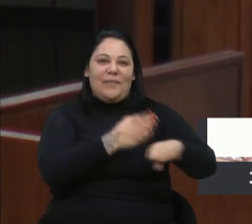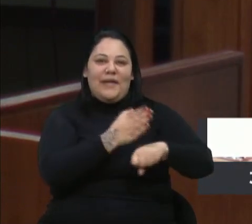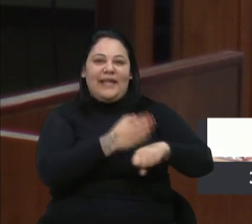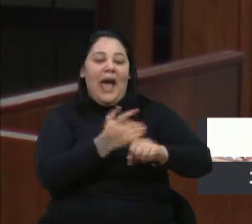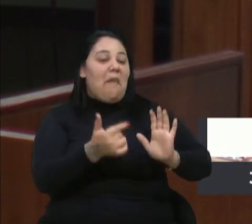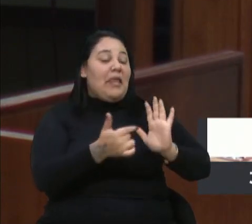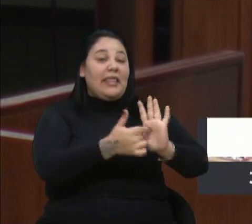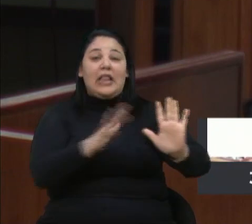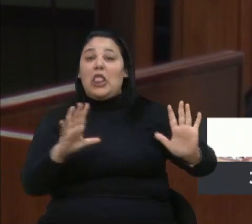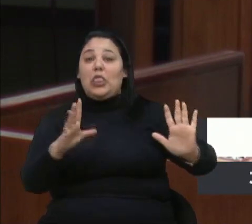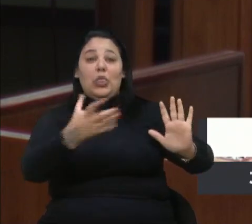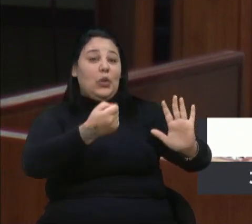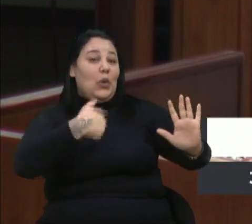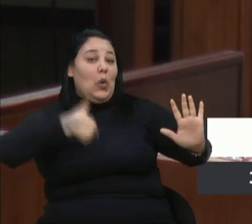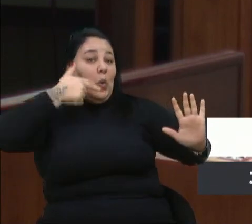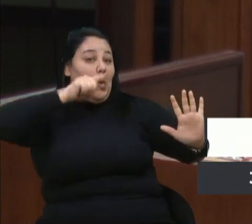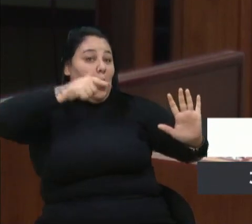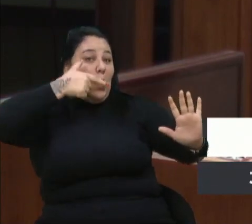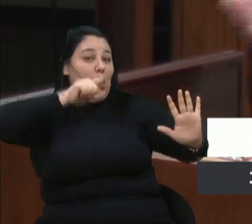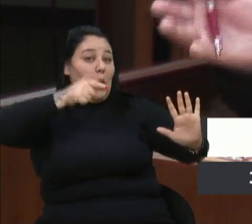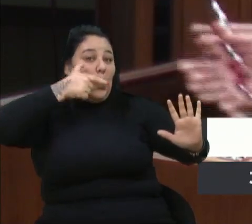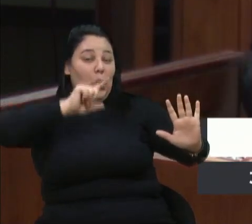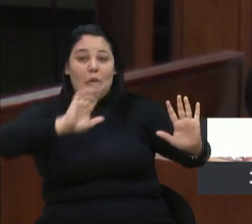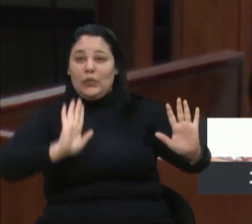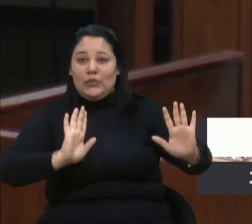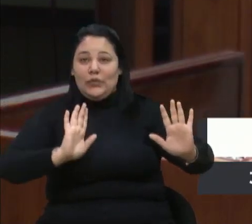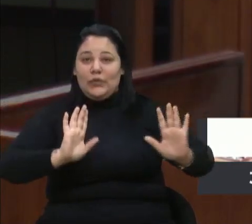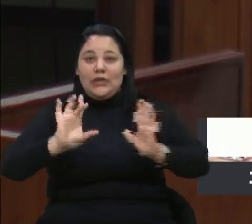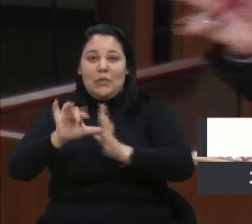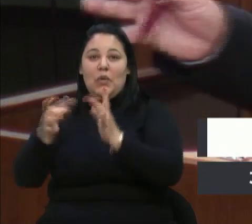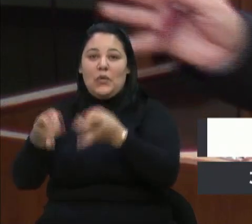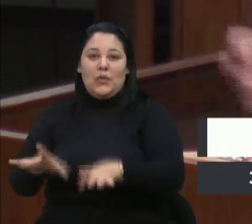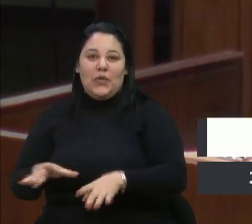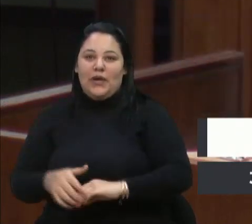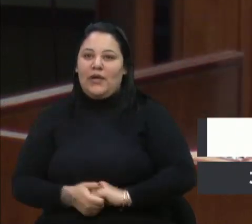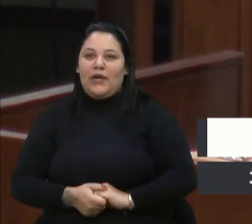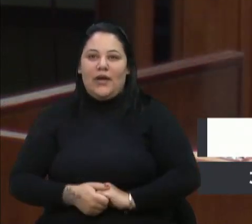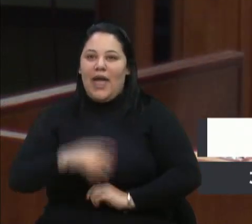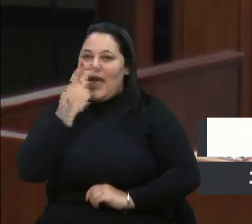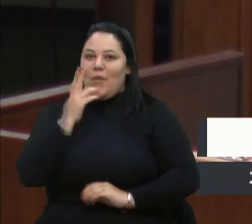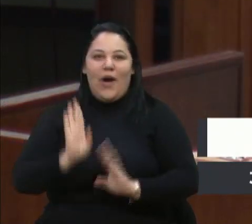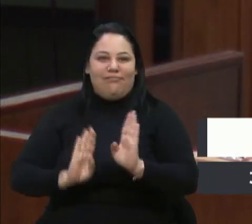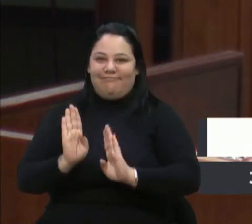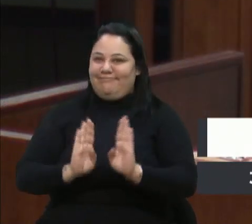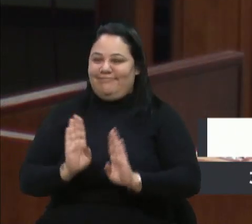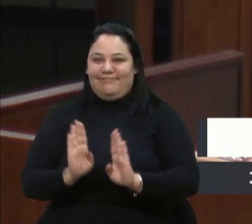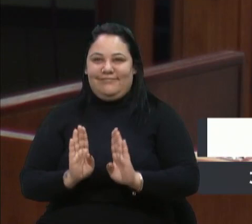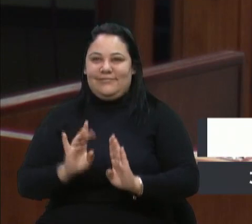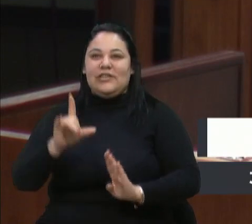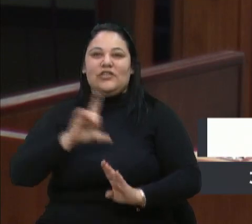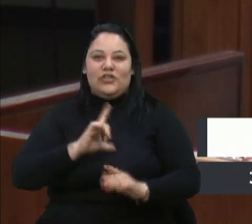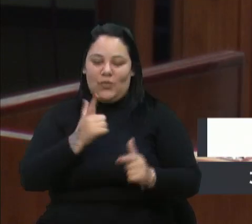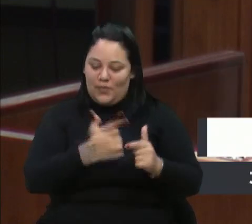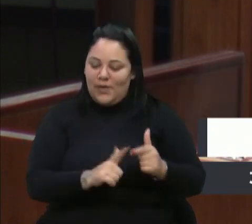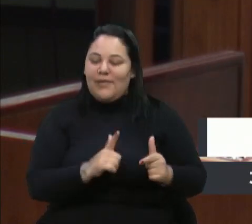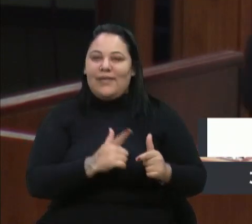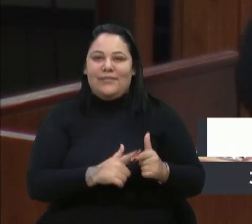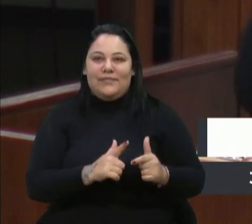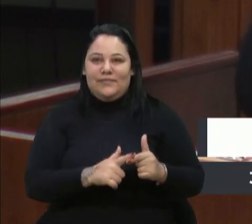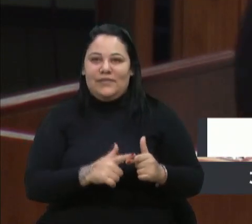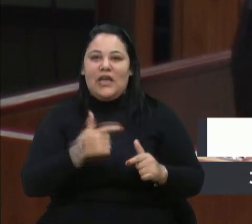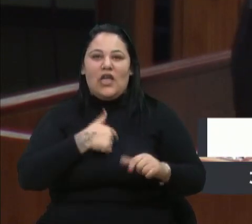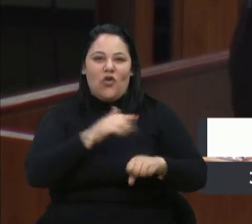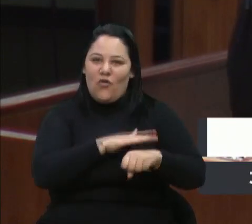acham, né? E aí depois, é a mesma coisa as estações de canos, é a mesma coisa. Então nós temos um problema. Eu tenho